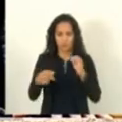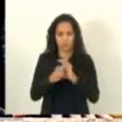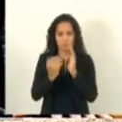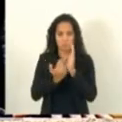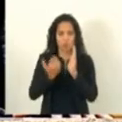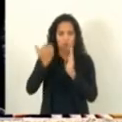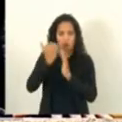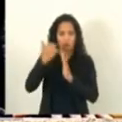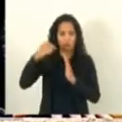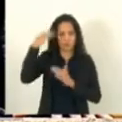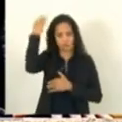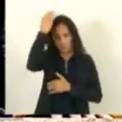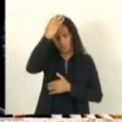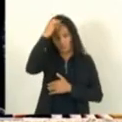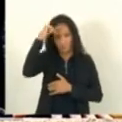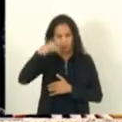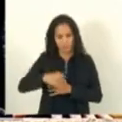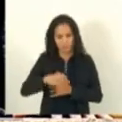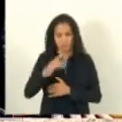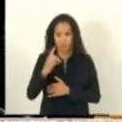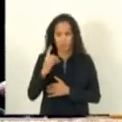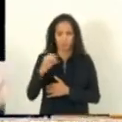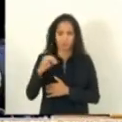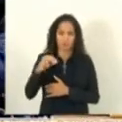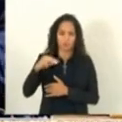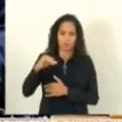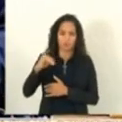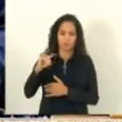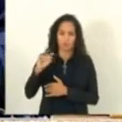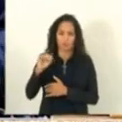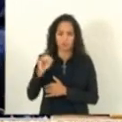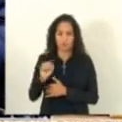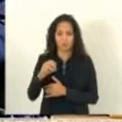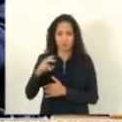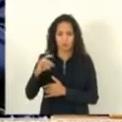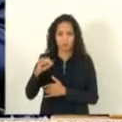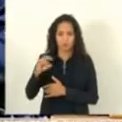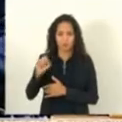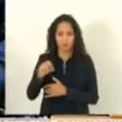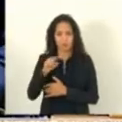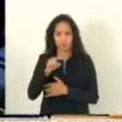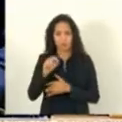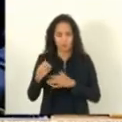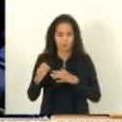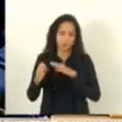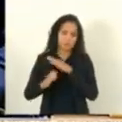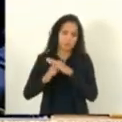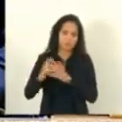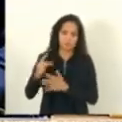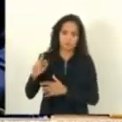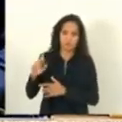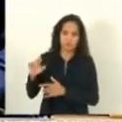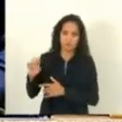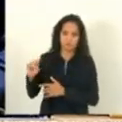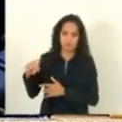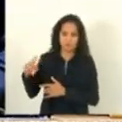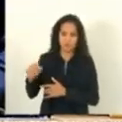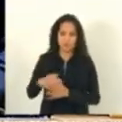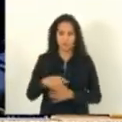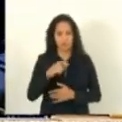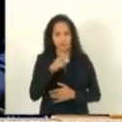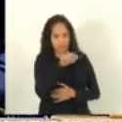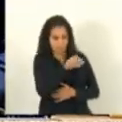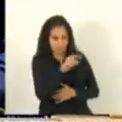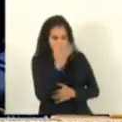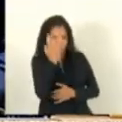Domingos Martins, pelos serviços prestados, né, à frente da Prisma Comunicações. Fernando, não é fácil passar